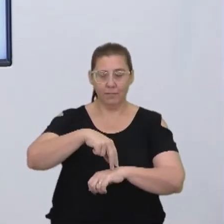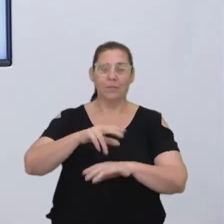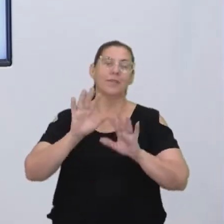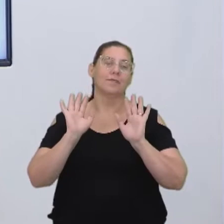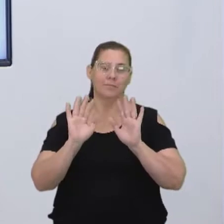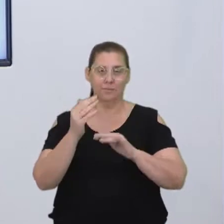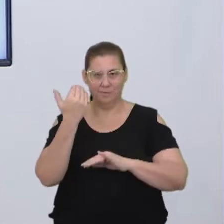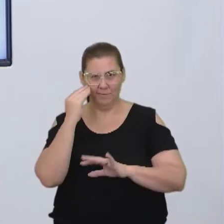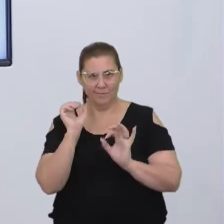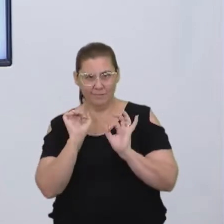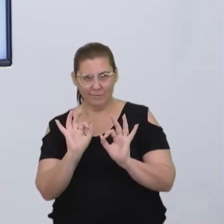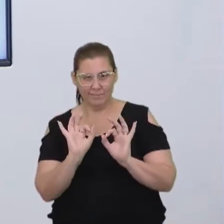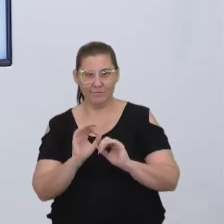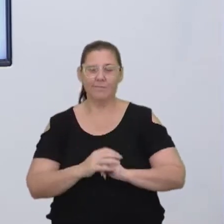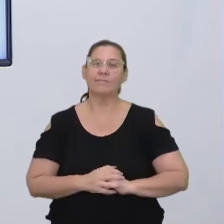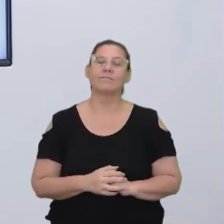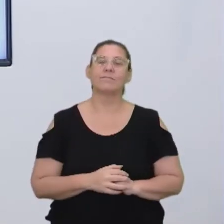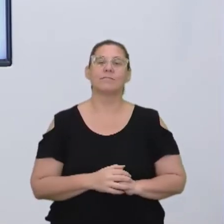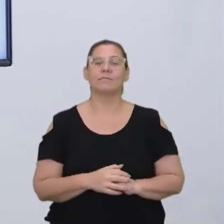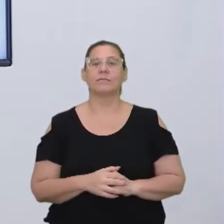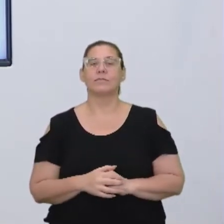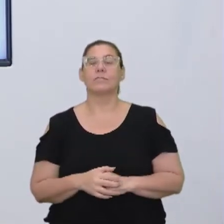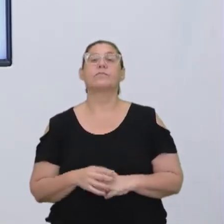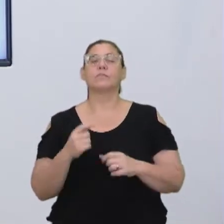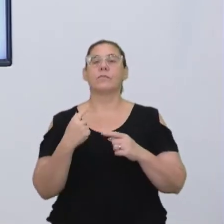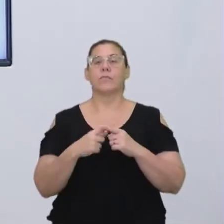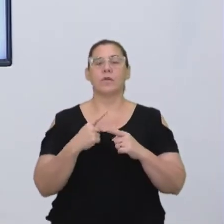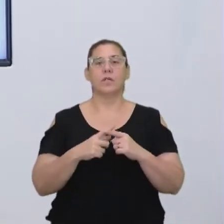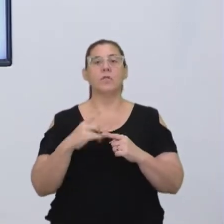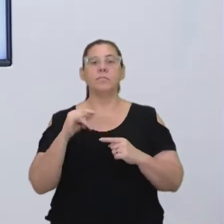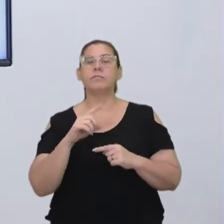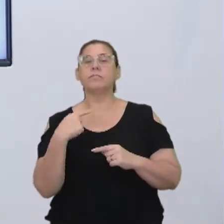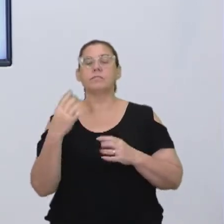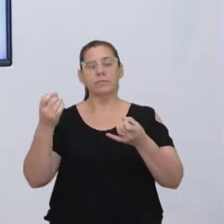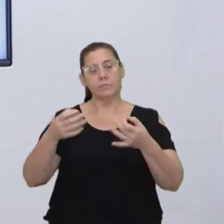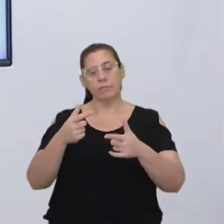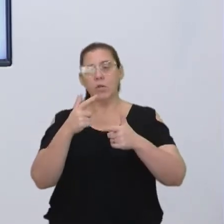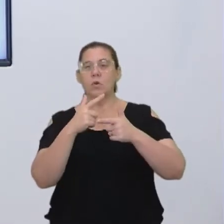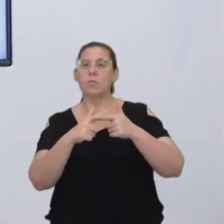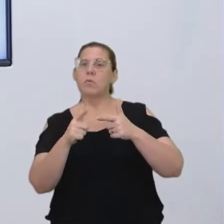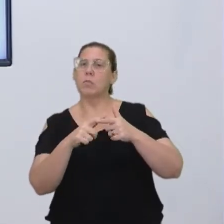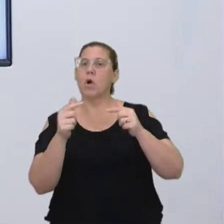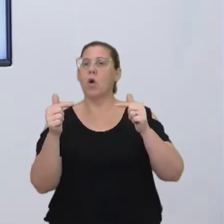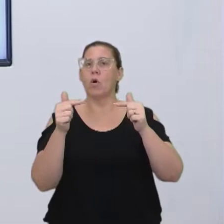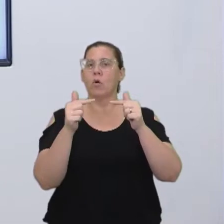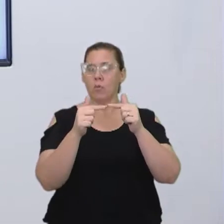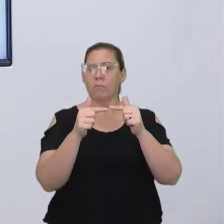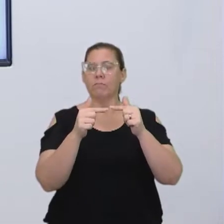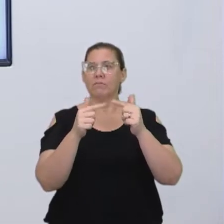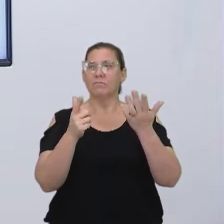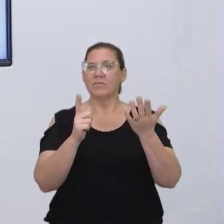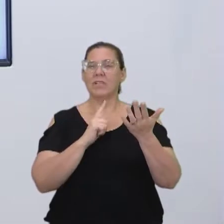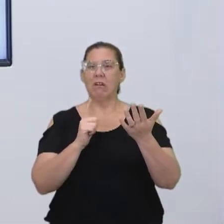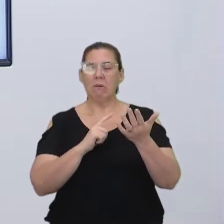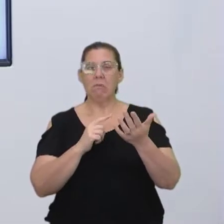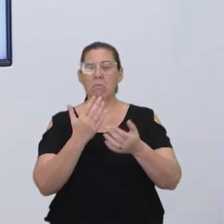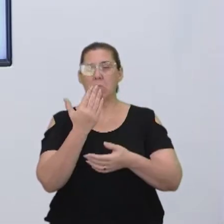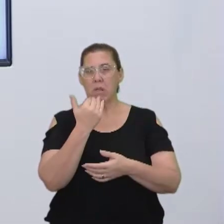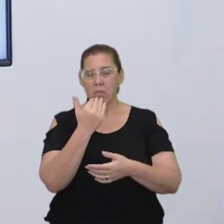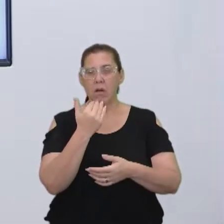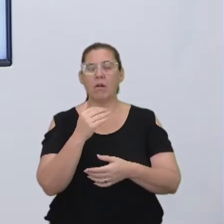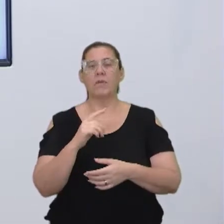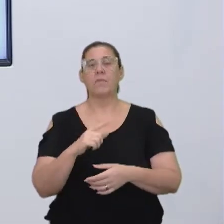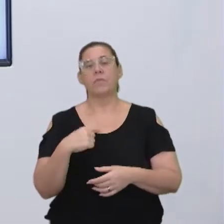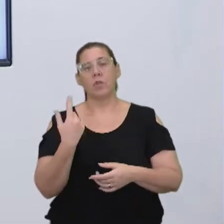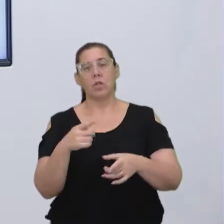ordem, mas dá para entender. Porque, justamente, se a gente está falando sobre problemas relacionados à alimentação, né, uma das coisas que a